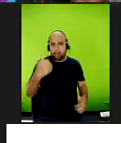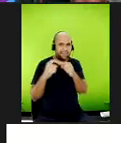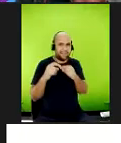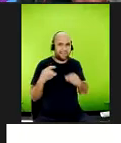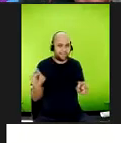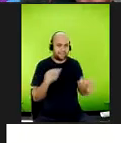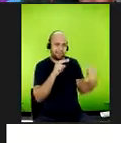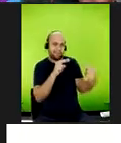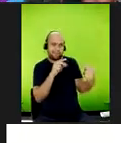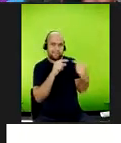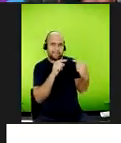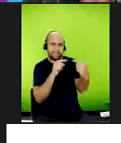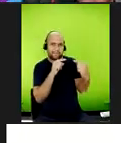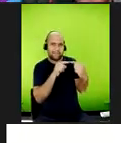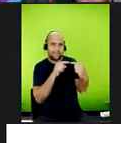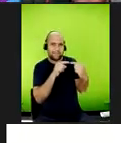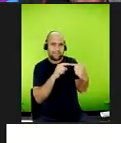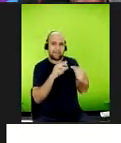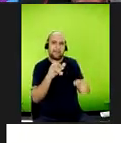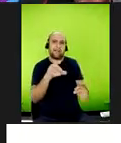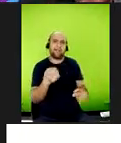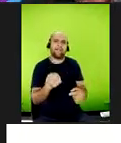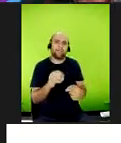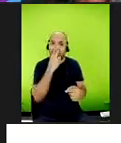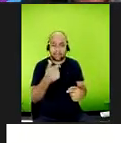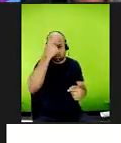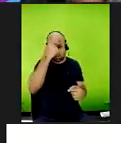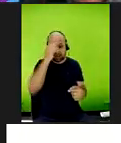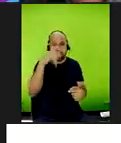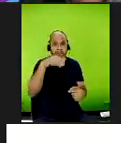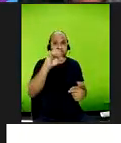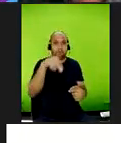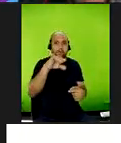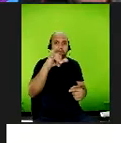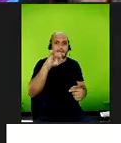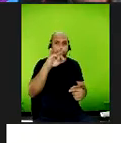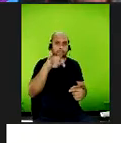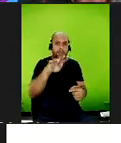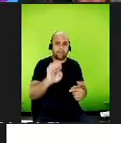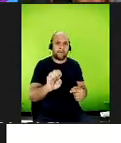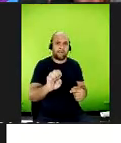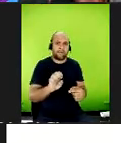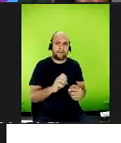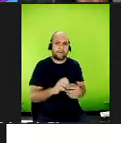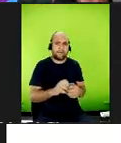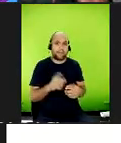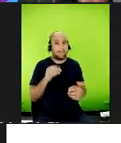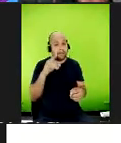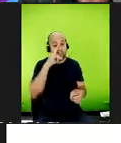São muito parecidos se você está Vou descobrindo lamento informar mas é vezes inconsciente é perigoso